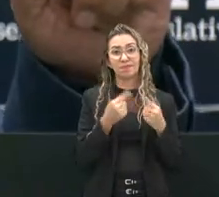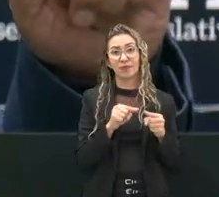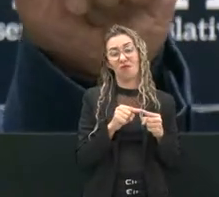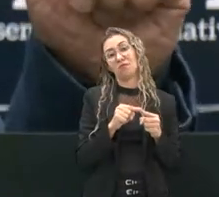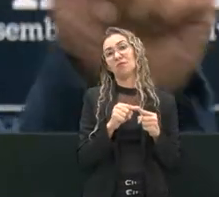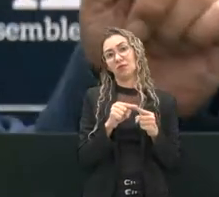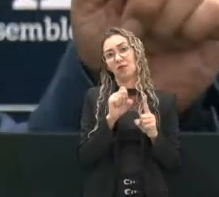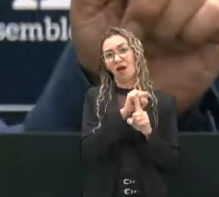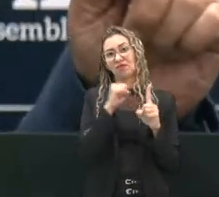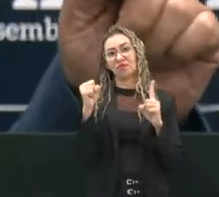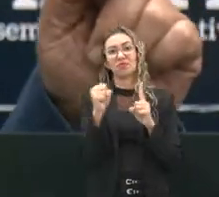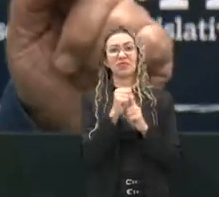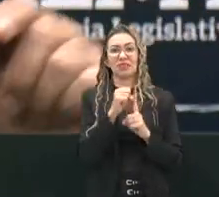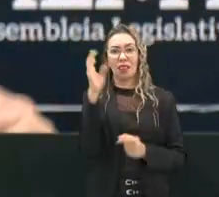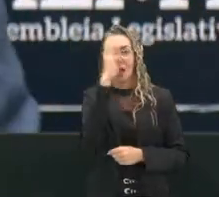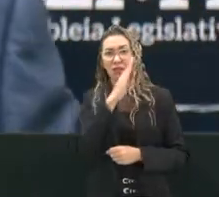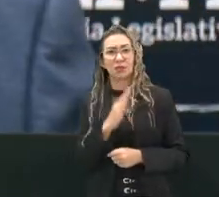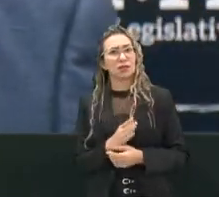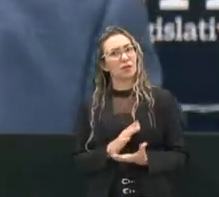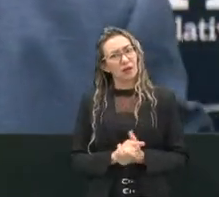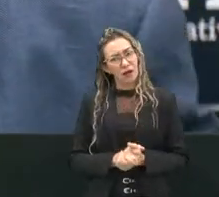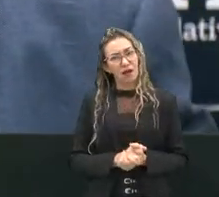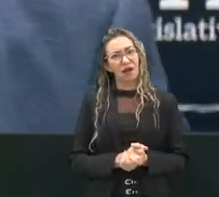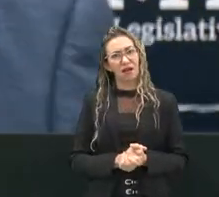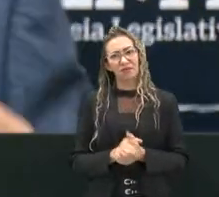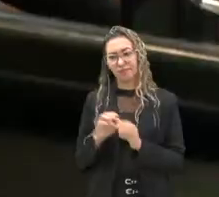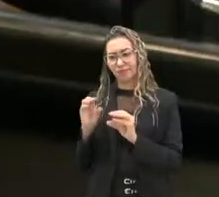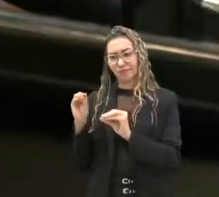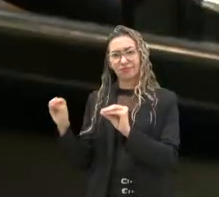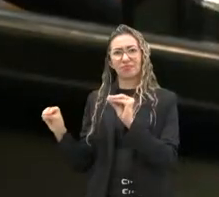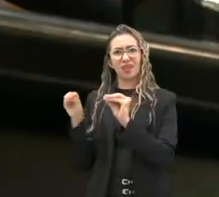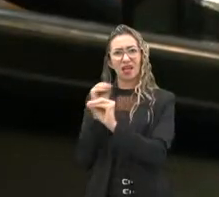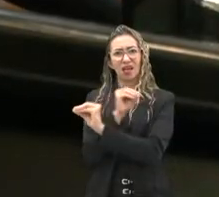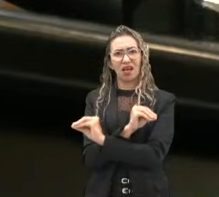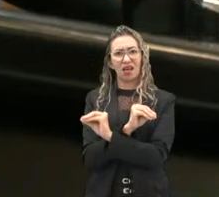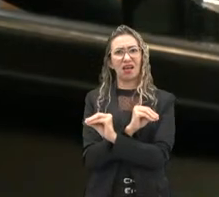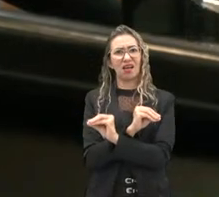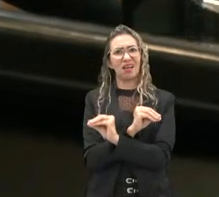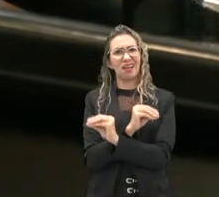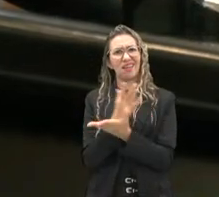Filinto Miller a deportação de Olga Benário. Isso nunca aconteceu.